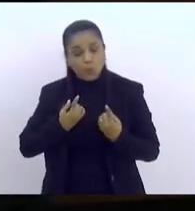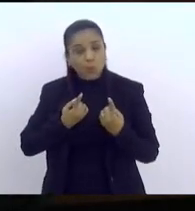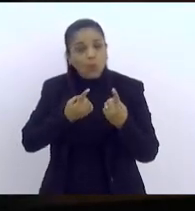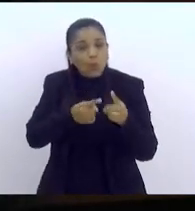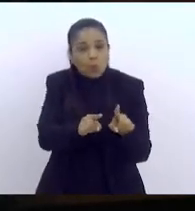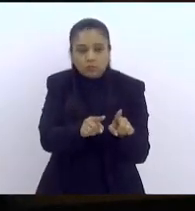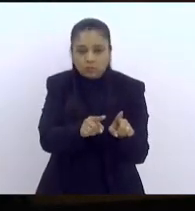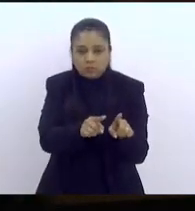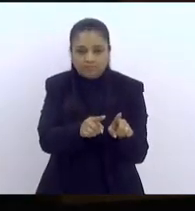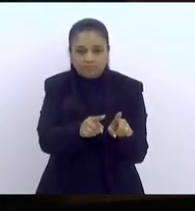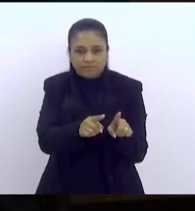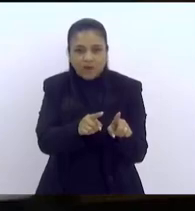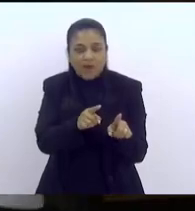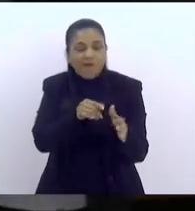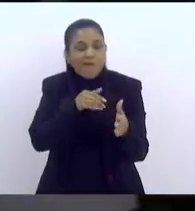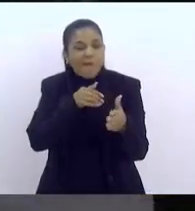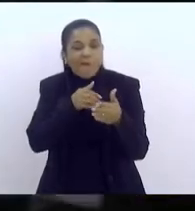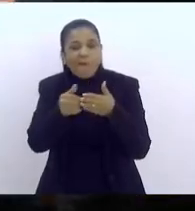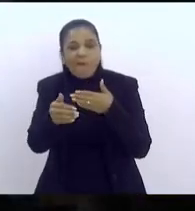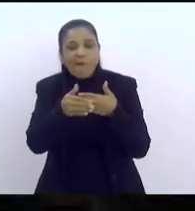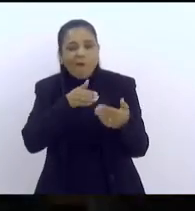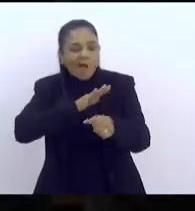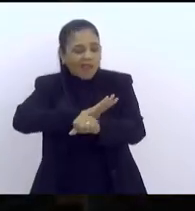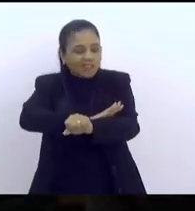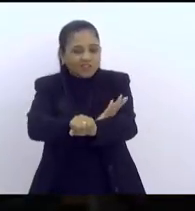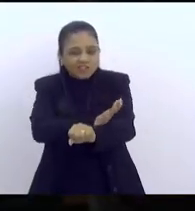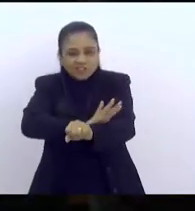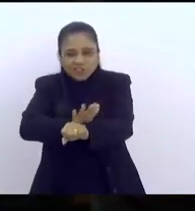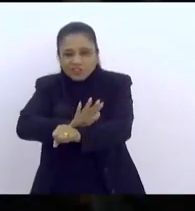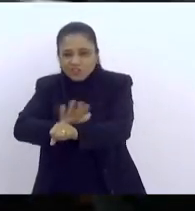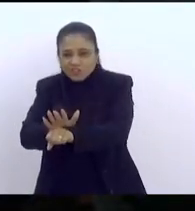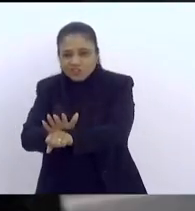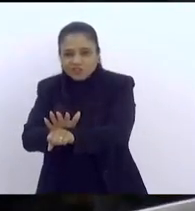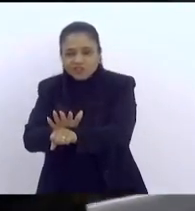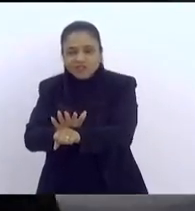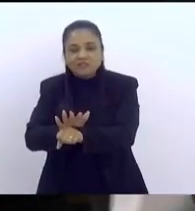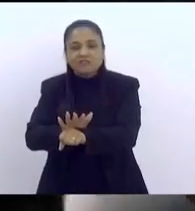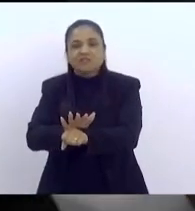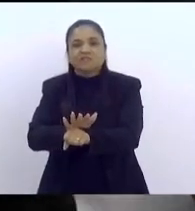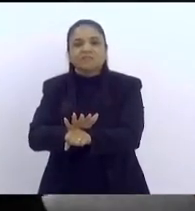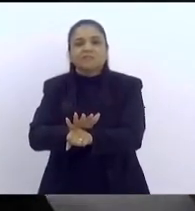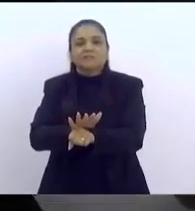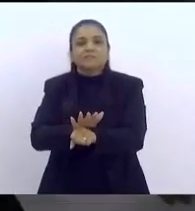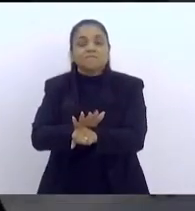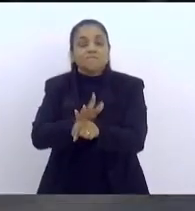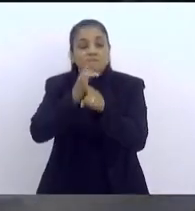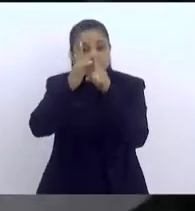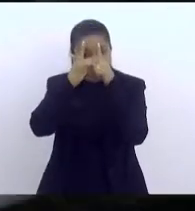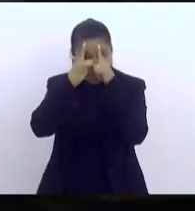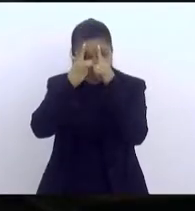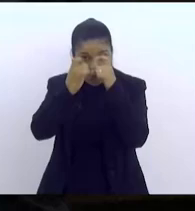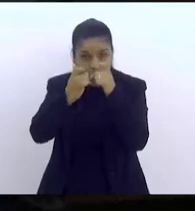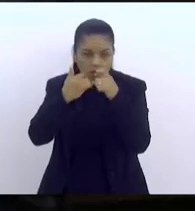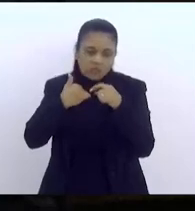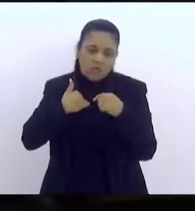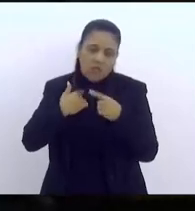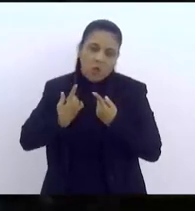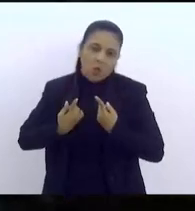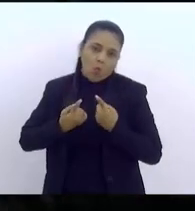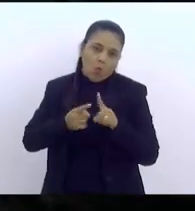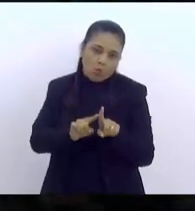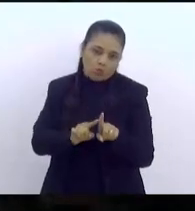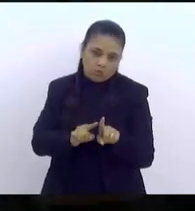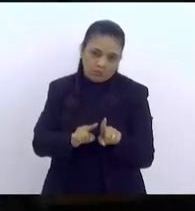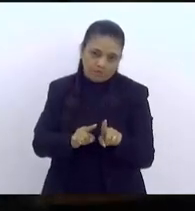contrário a qualquer discriminação e a qualquer violência,